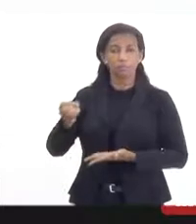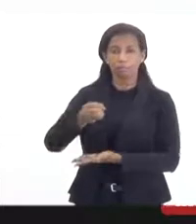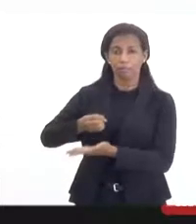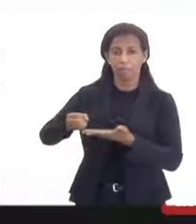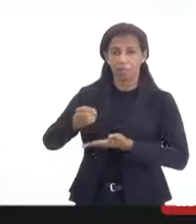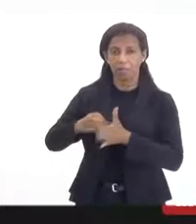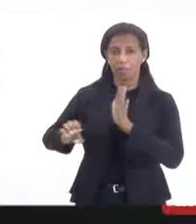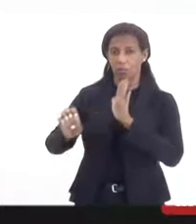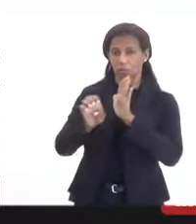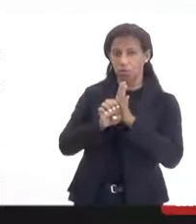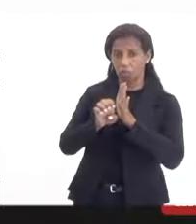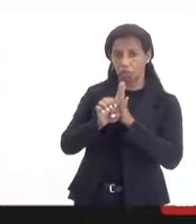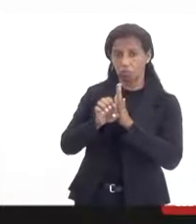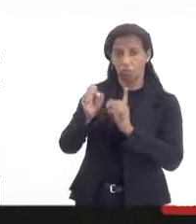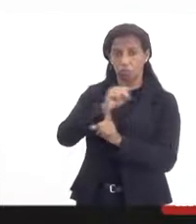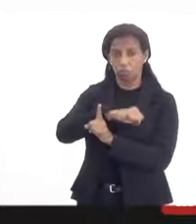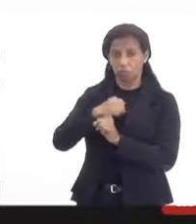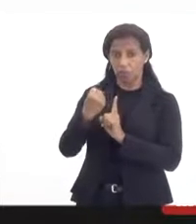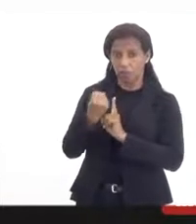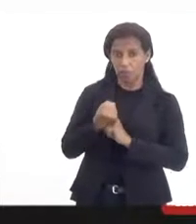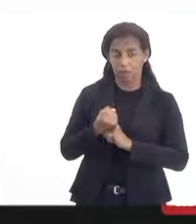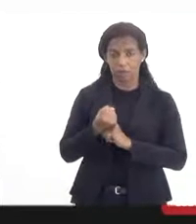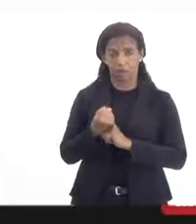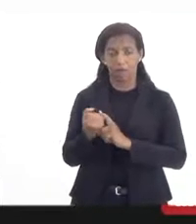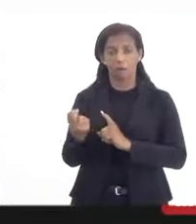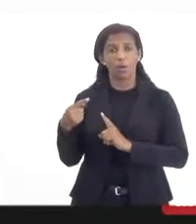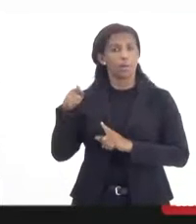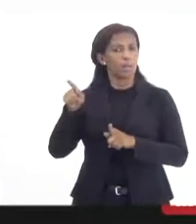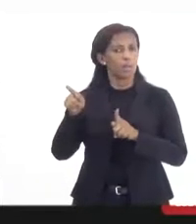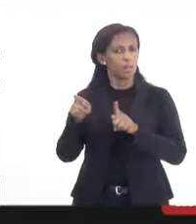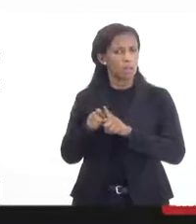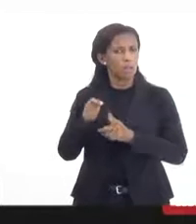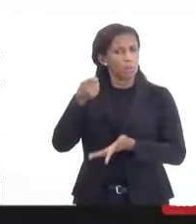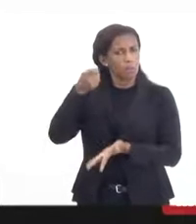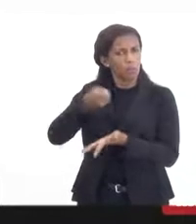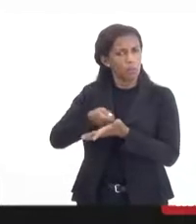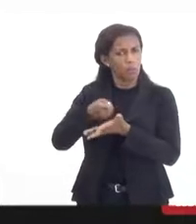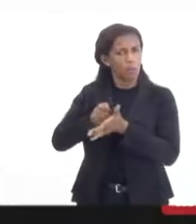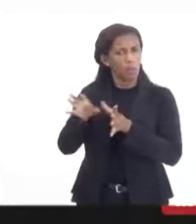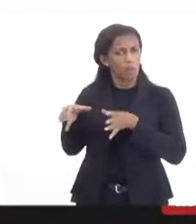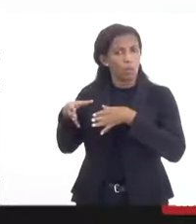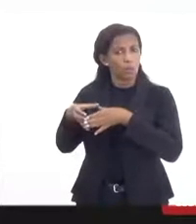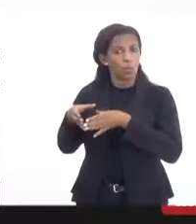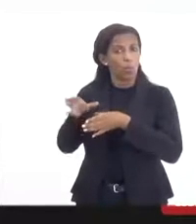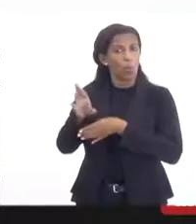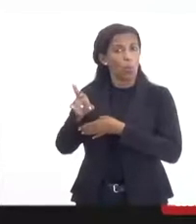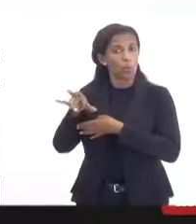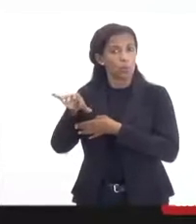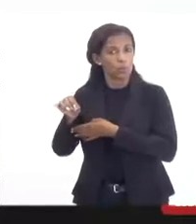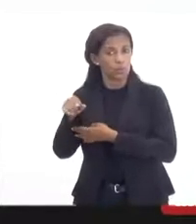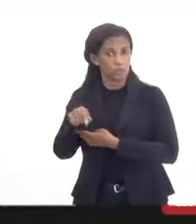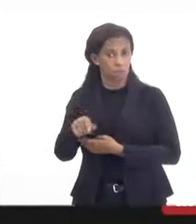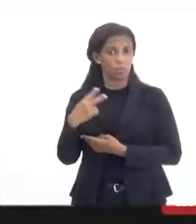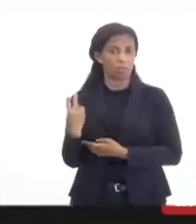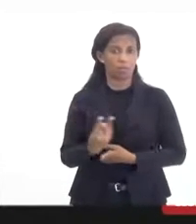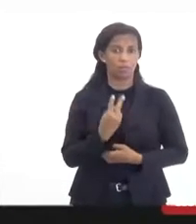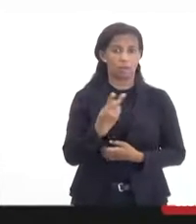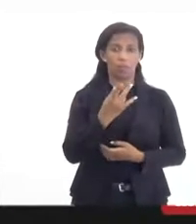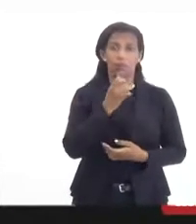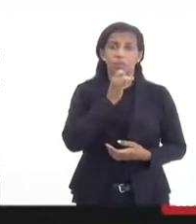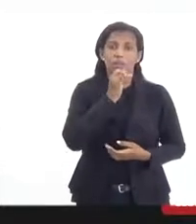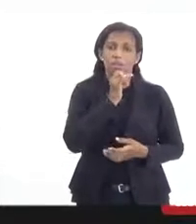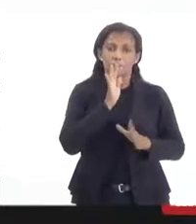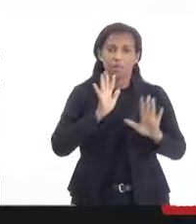seu estatuto social e por determinação do conselho, você tem ali valores, né, de atos, como, por